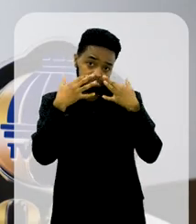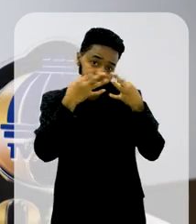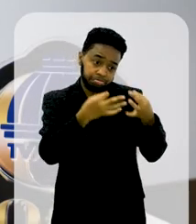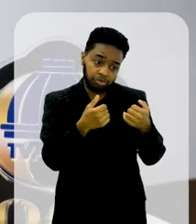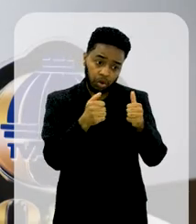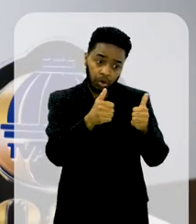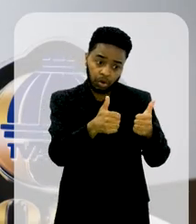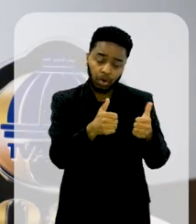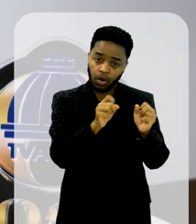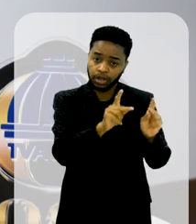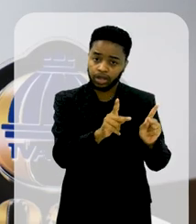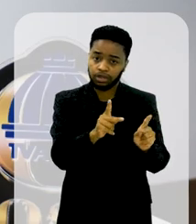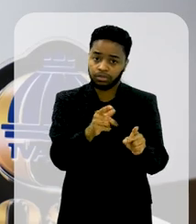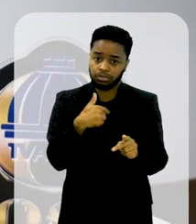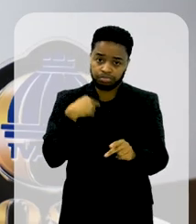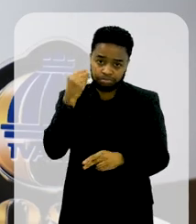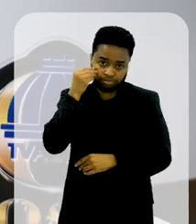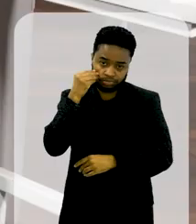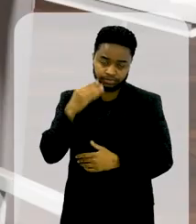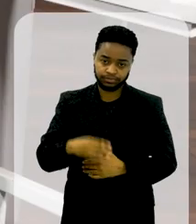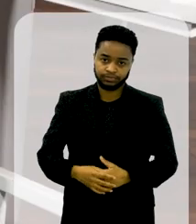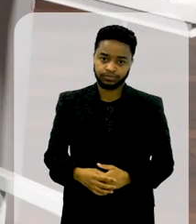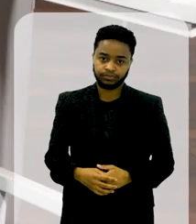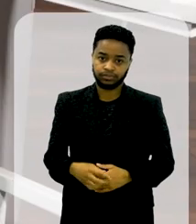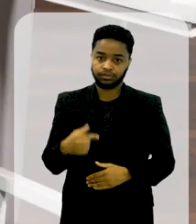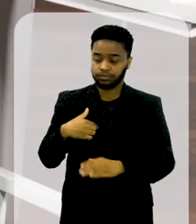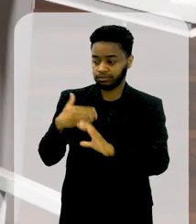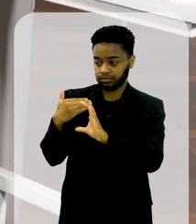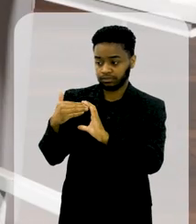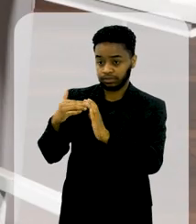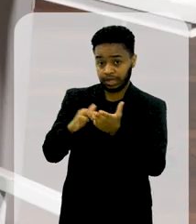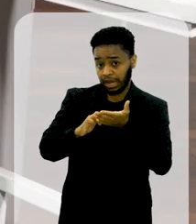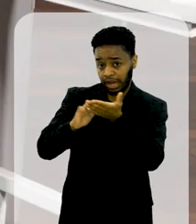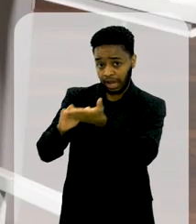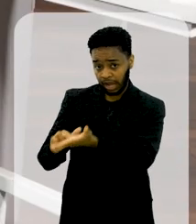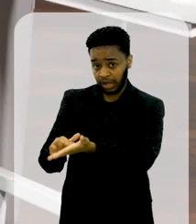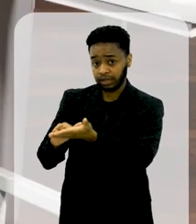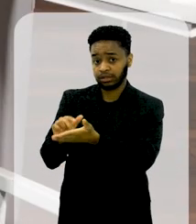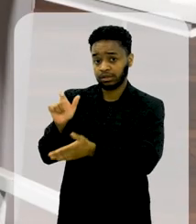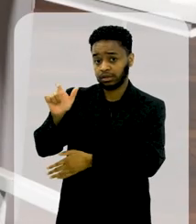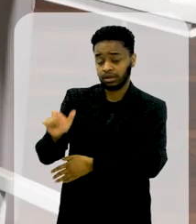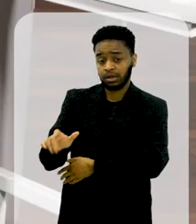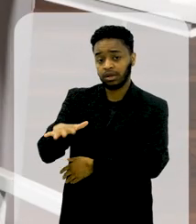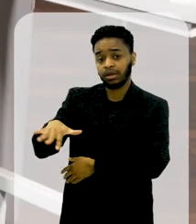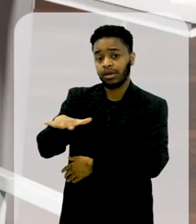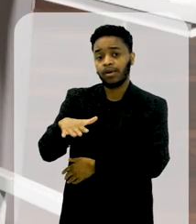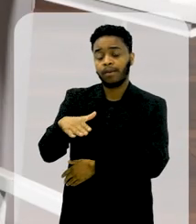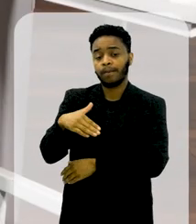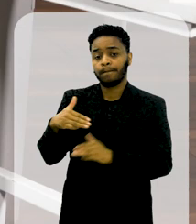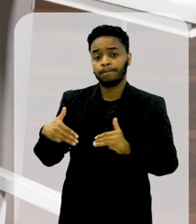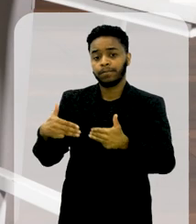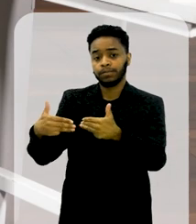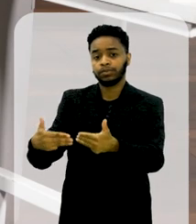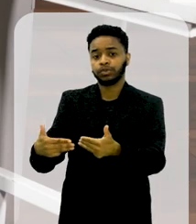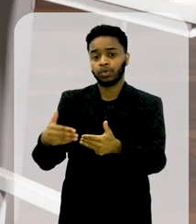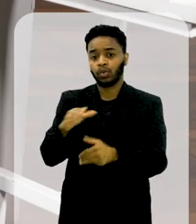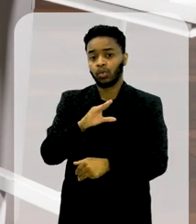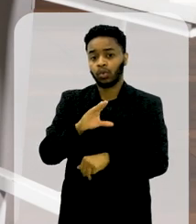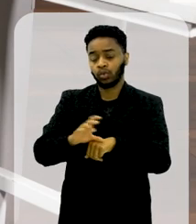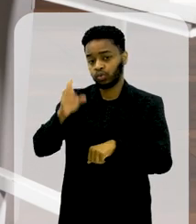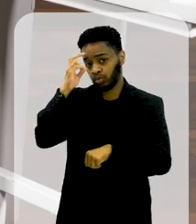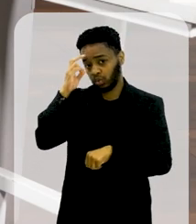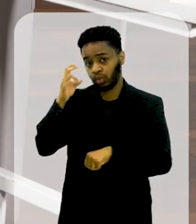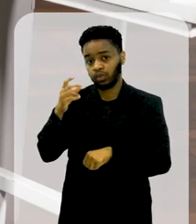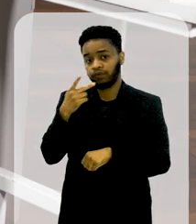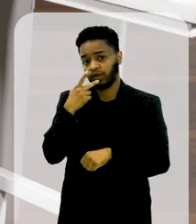estavam me fazendo aquela solicitação mando uma carta pro ministério da cultura dizendo olha somos importantes por isso por